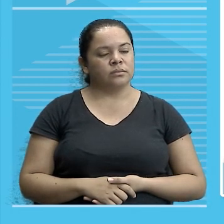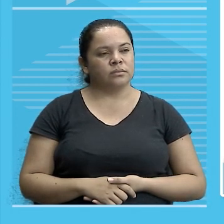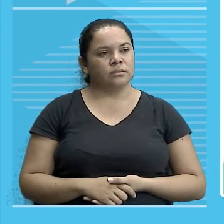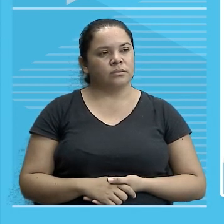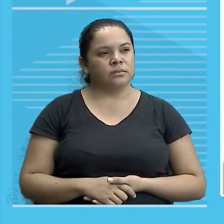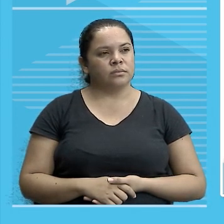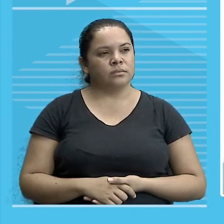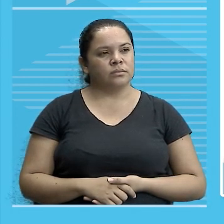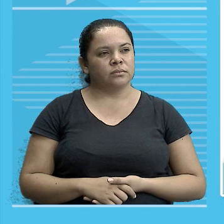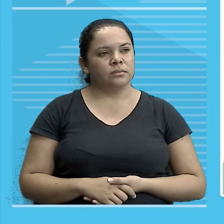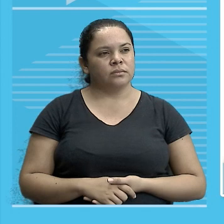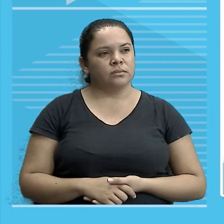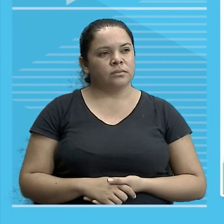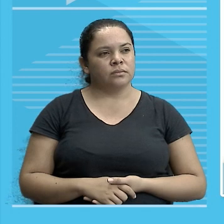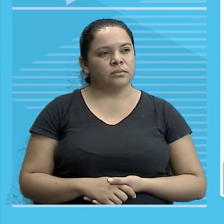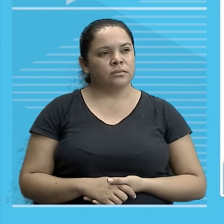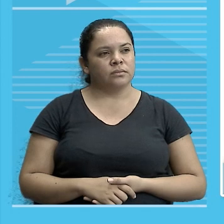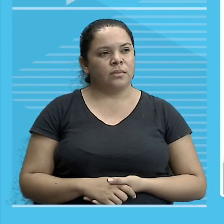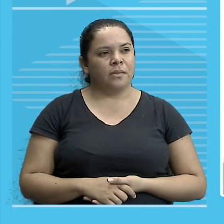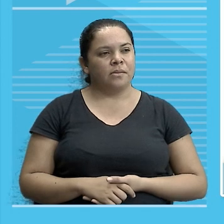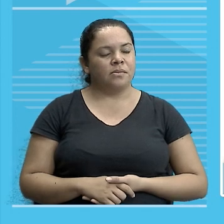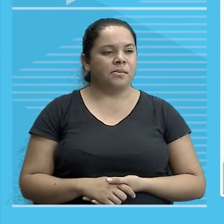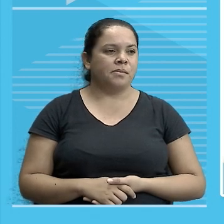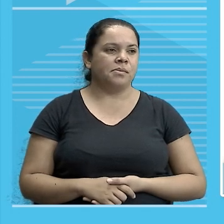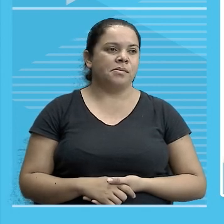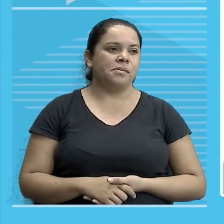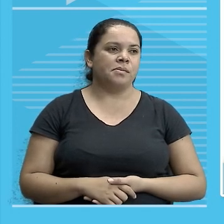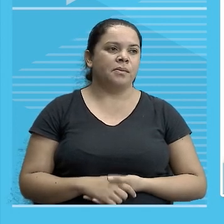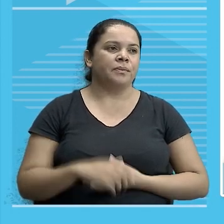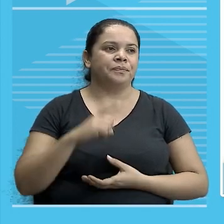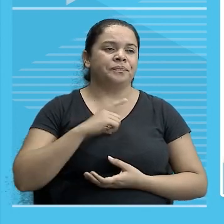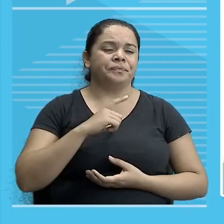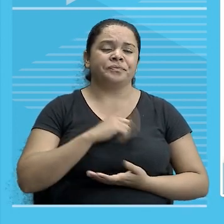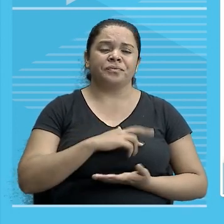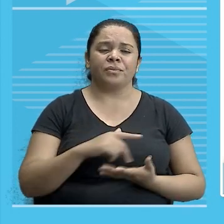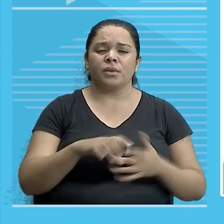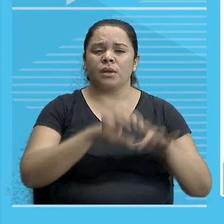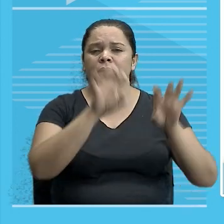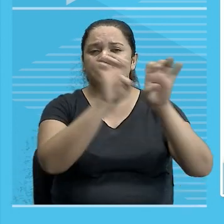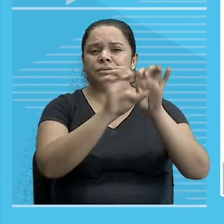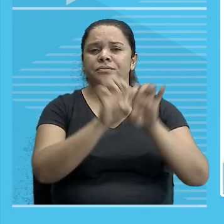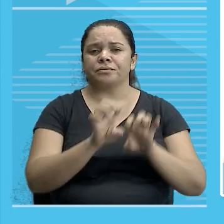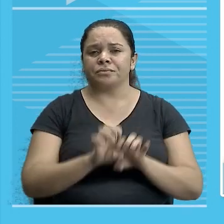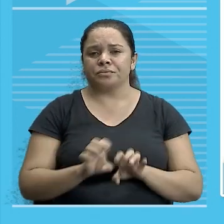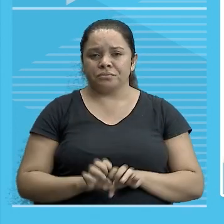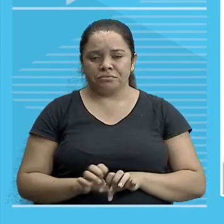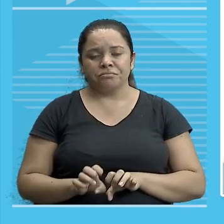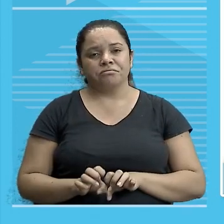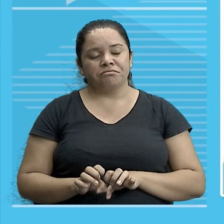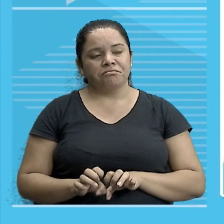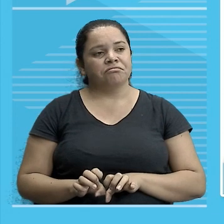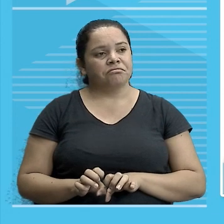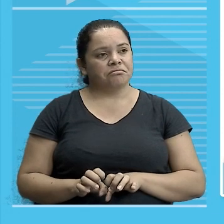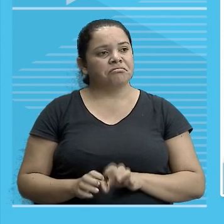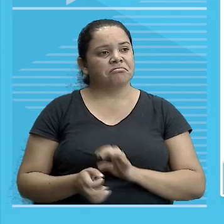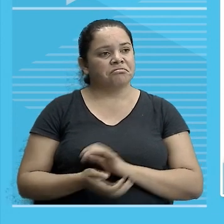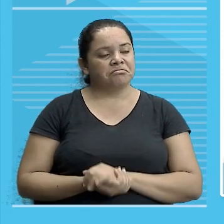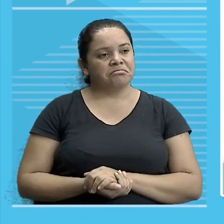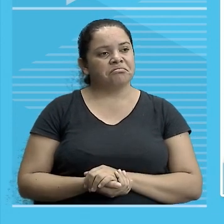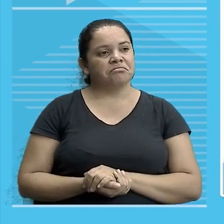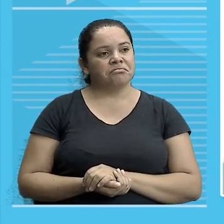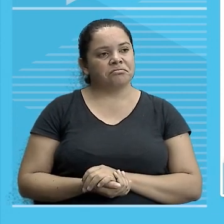aí, num pedacinho só do nosso sistema digestório, um monte de estrutura. Cara, quanta estrutura, hein?